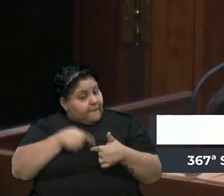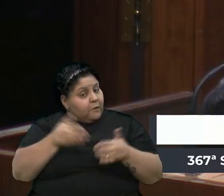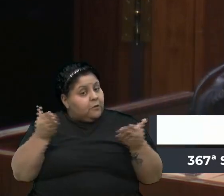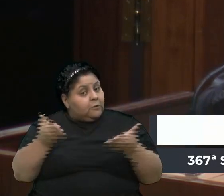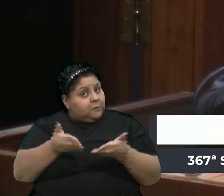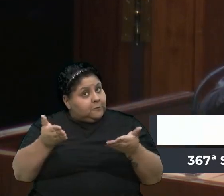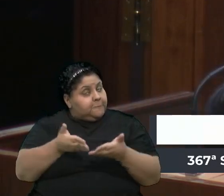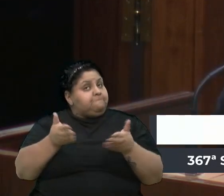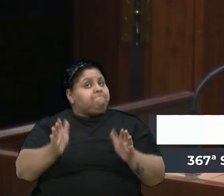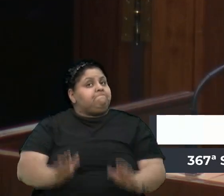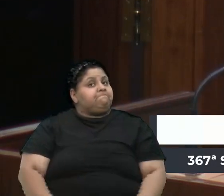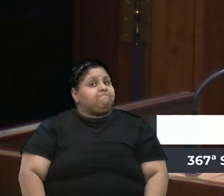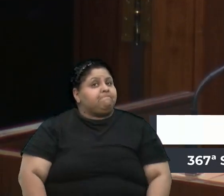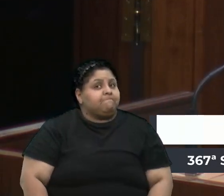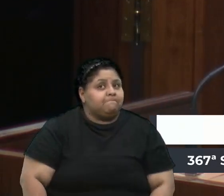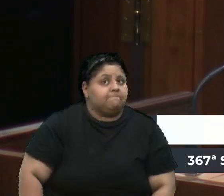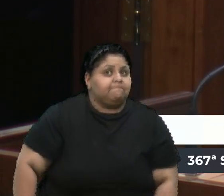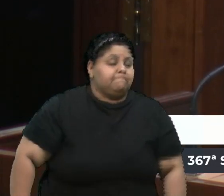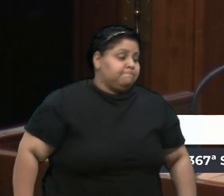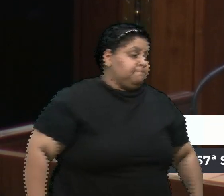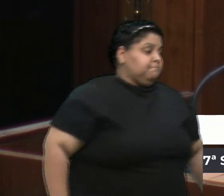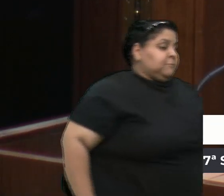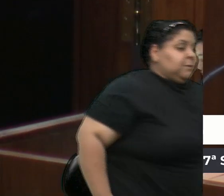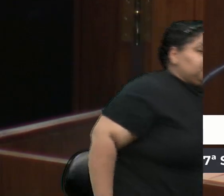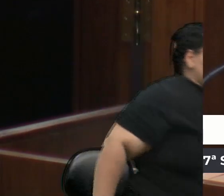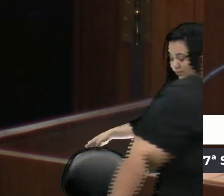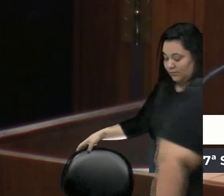aqui na Câmara. E também